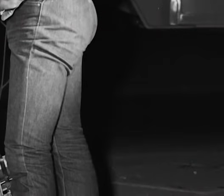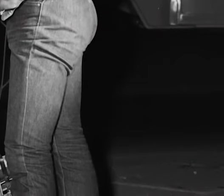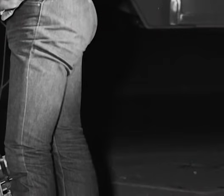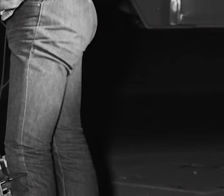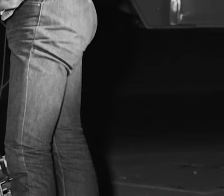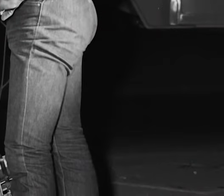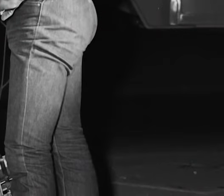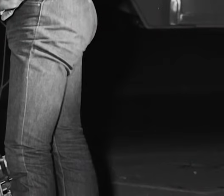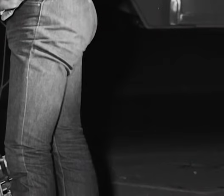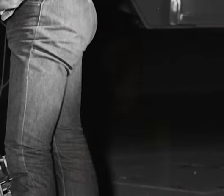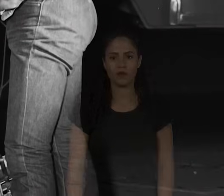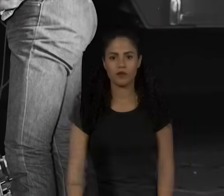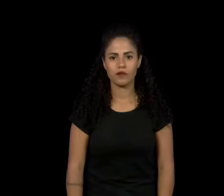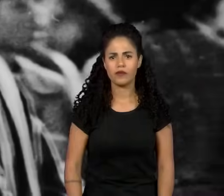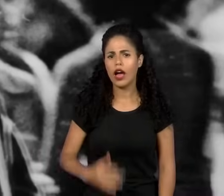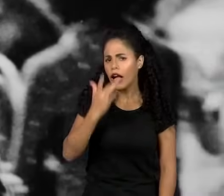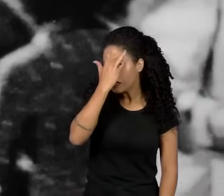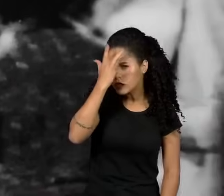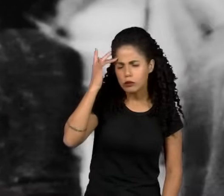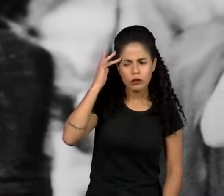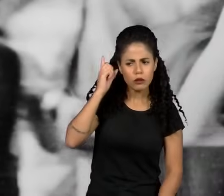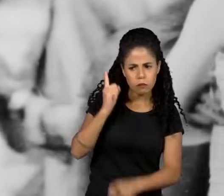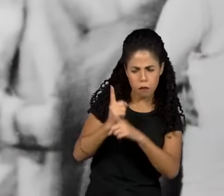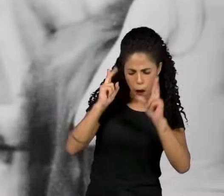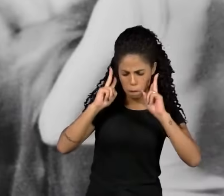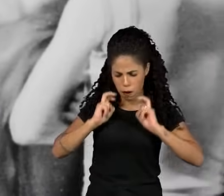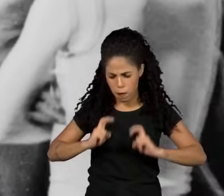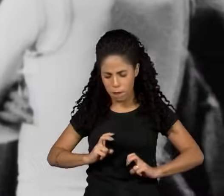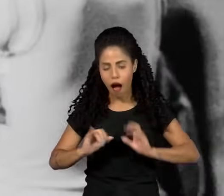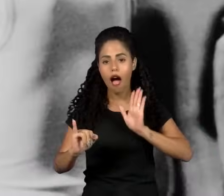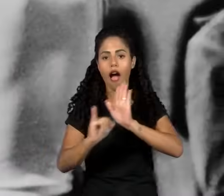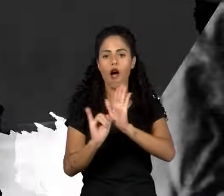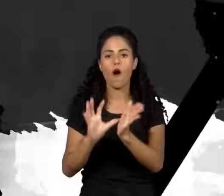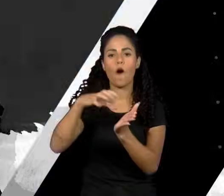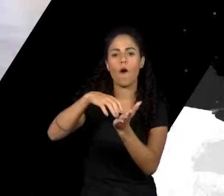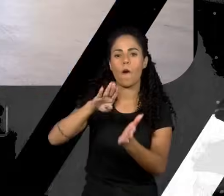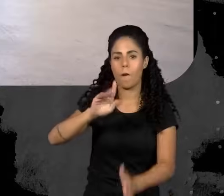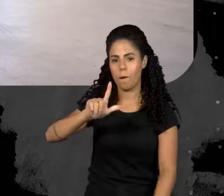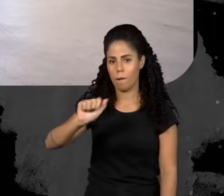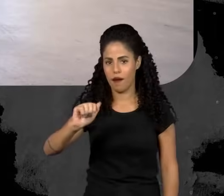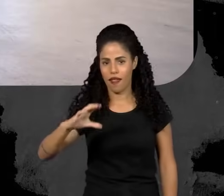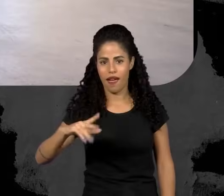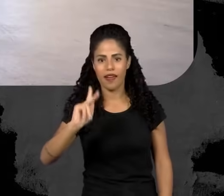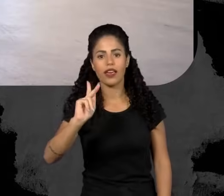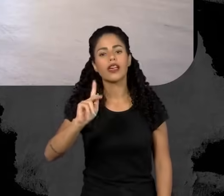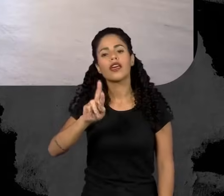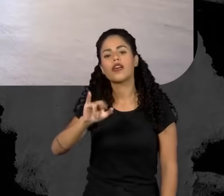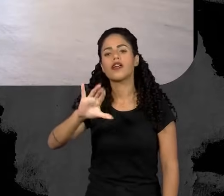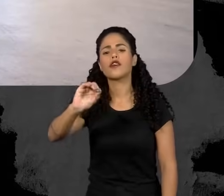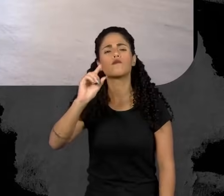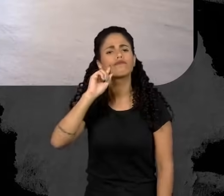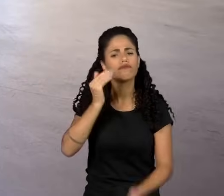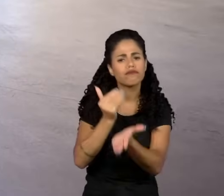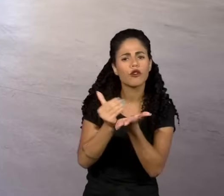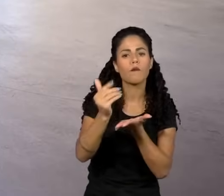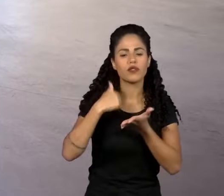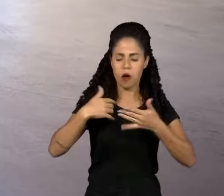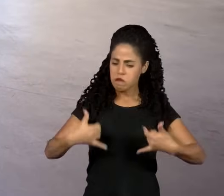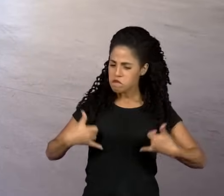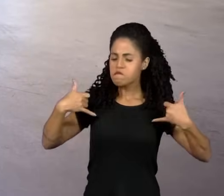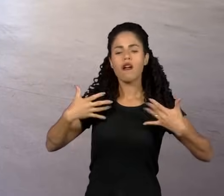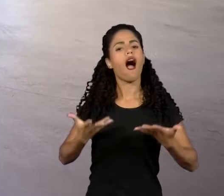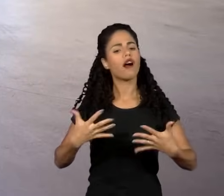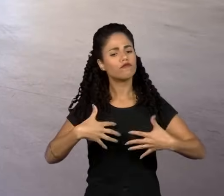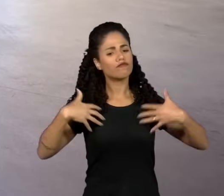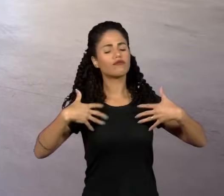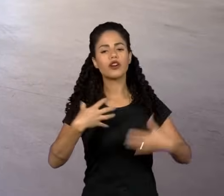Muita gente descobriu sua negritude com o Black Rio. Acho que muita gente começou a se orgulhar de ser